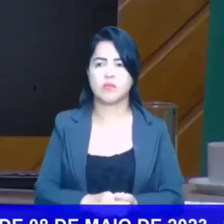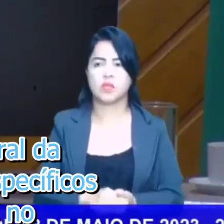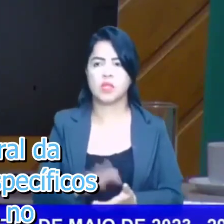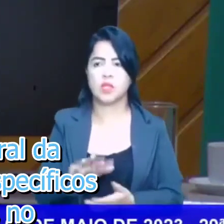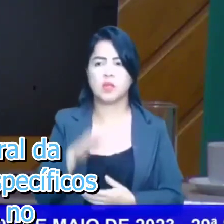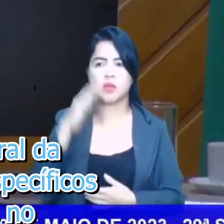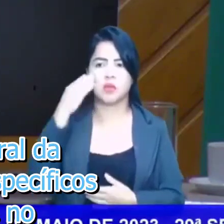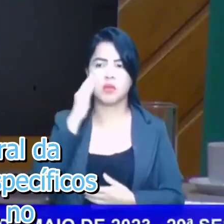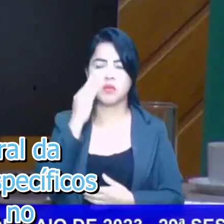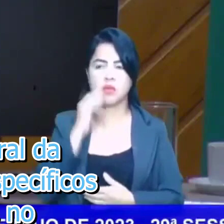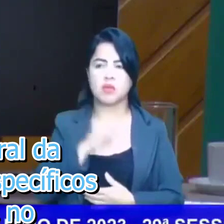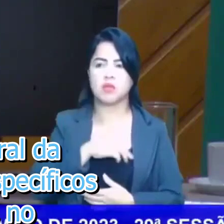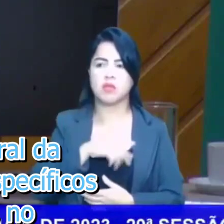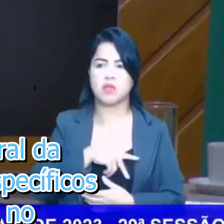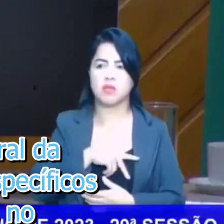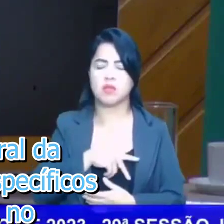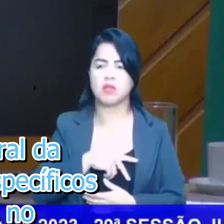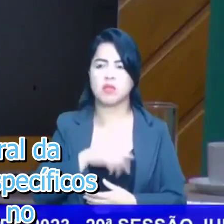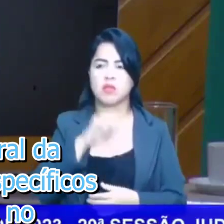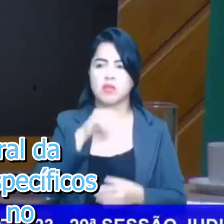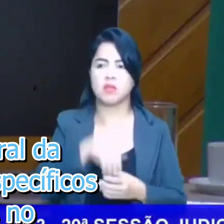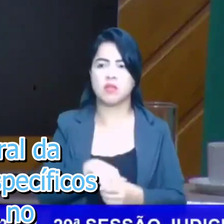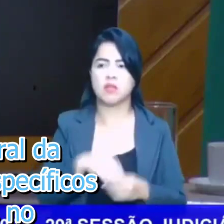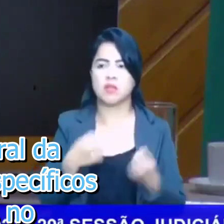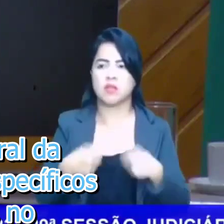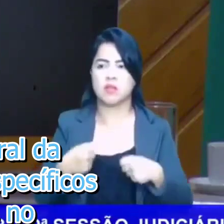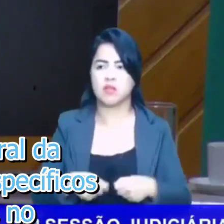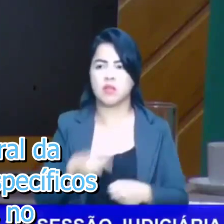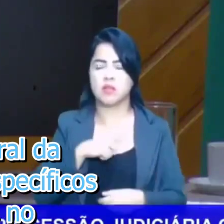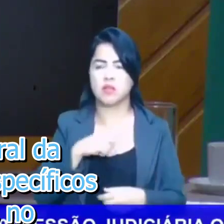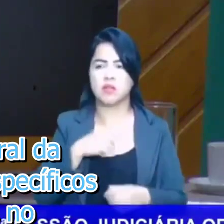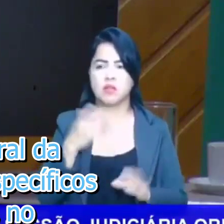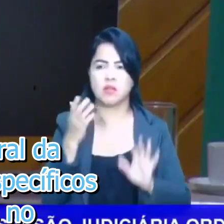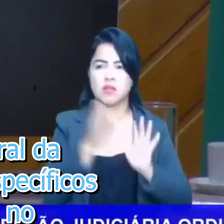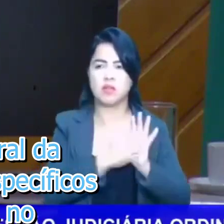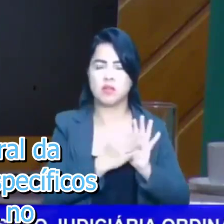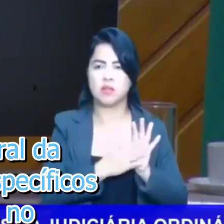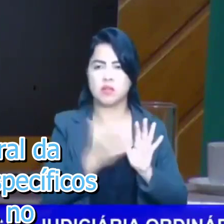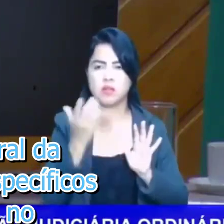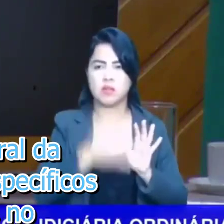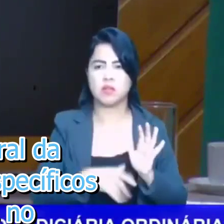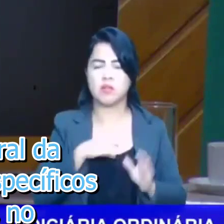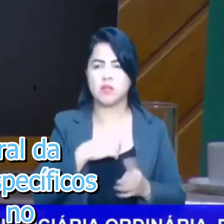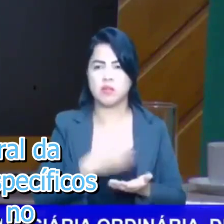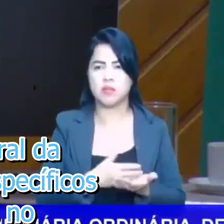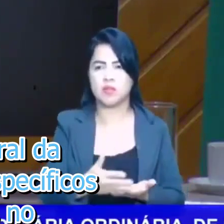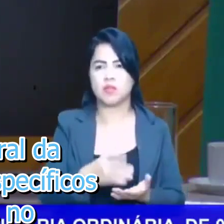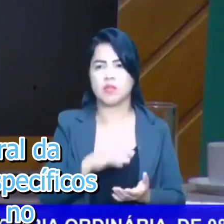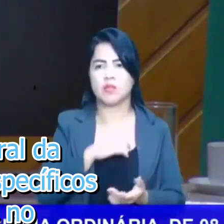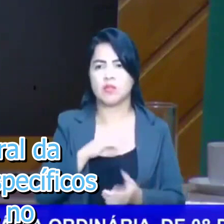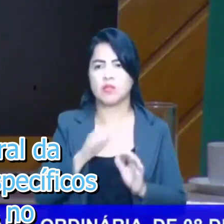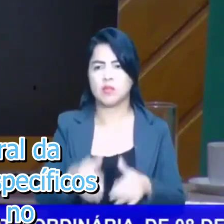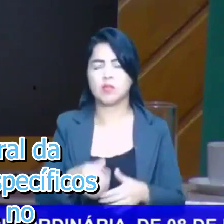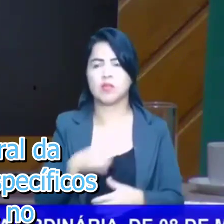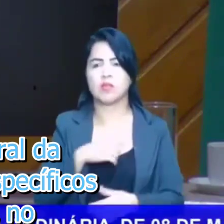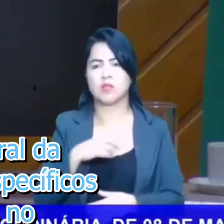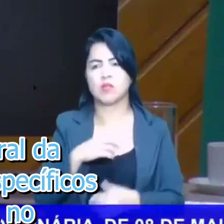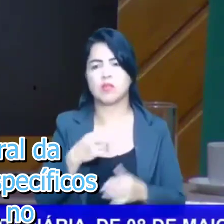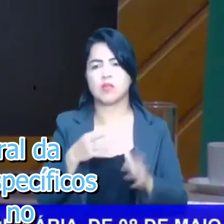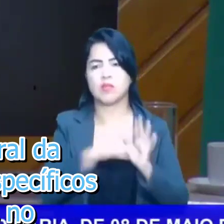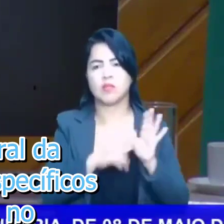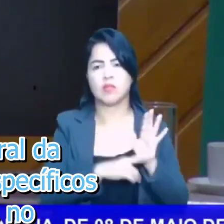não é uma mera compreensão do Ministério Público Eleitoral da necessidade de comprovação a partir de parâmetros específicos, porque a